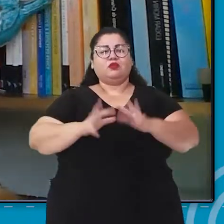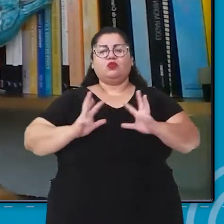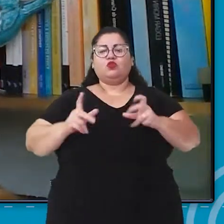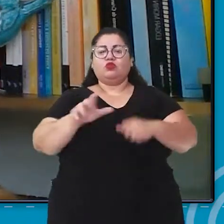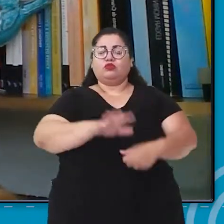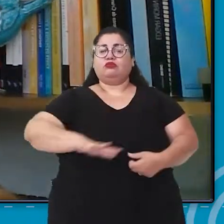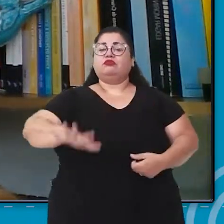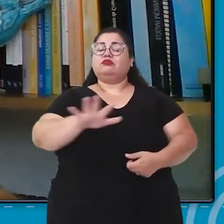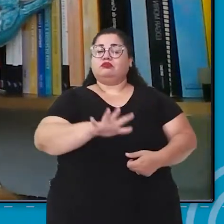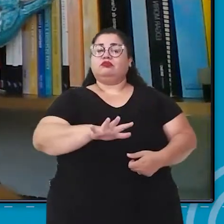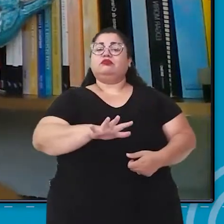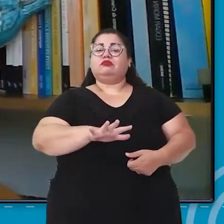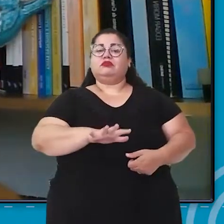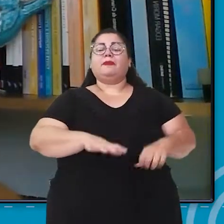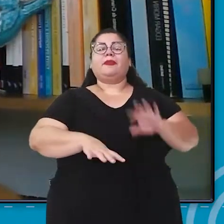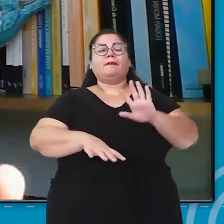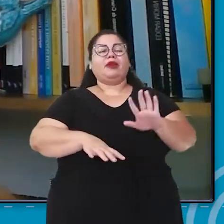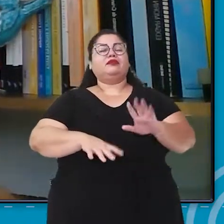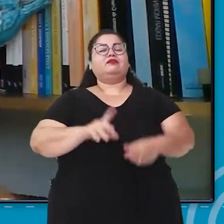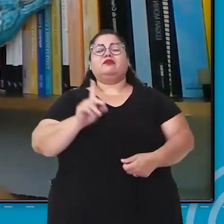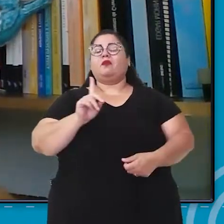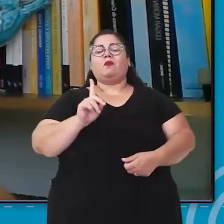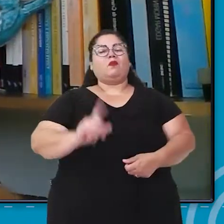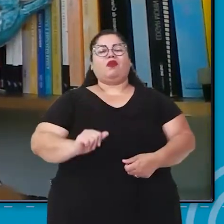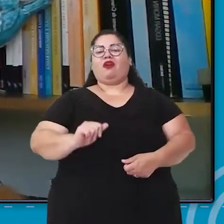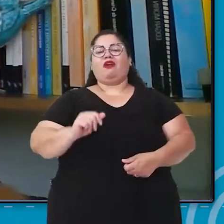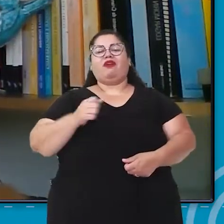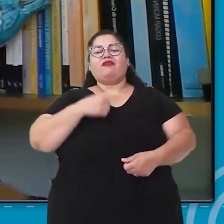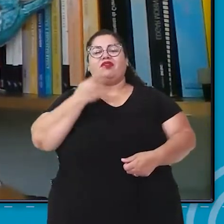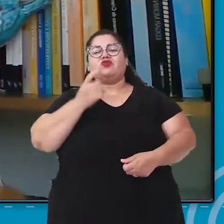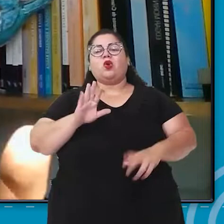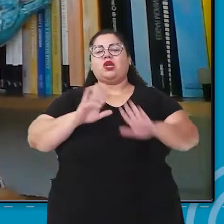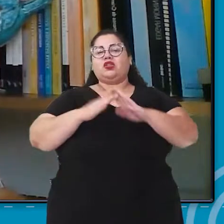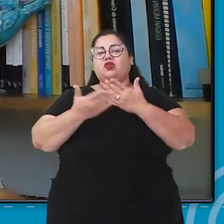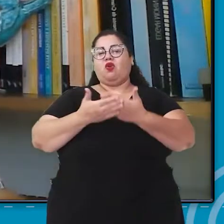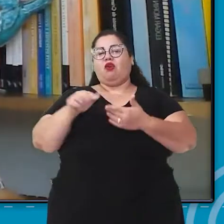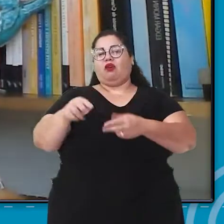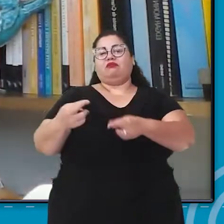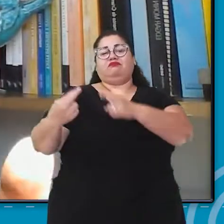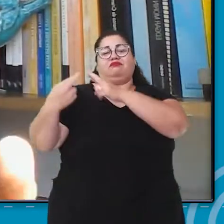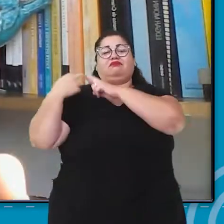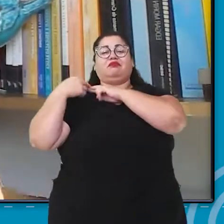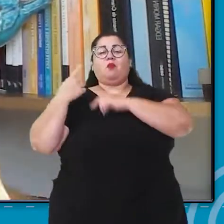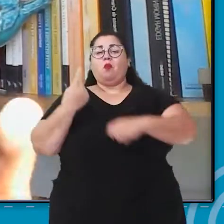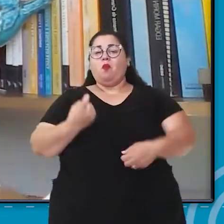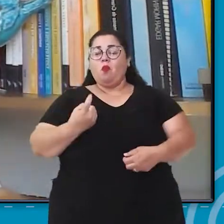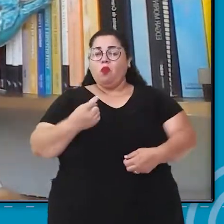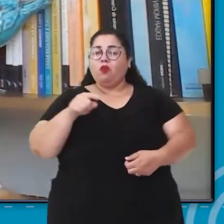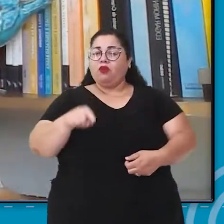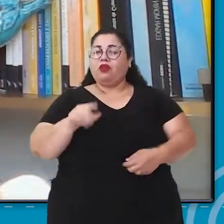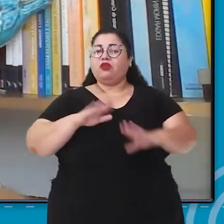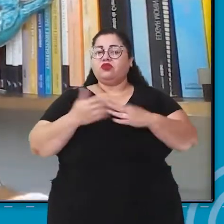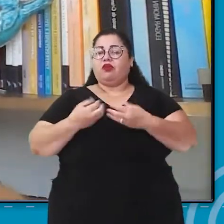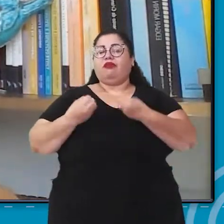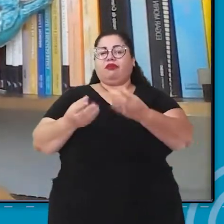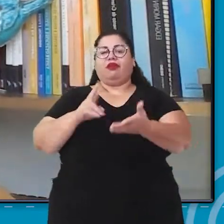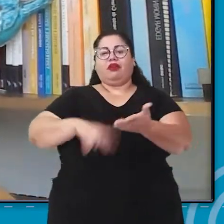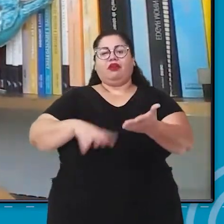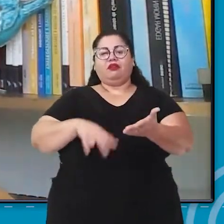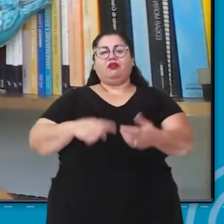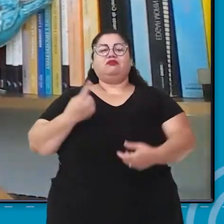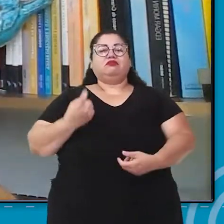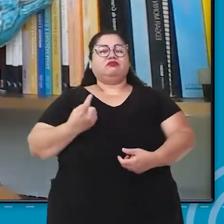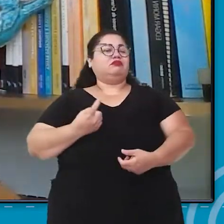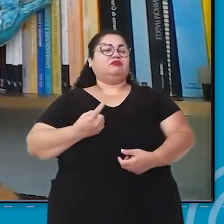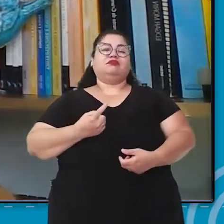nesse território. Só que não dá para dizer que apenas a escola tem que ficar incumbida da formação de